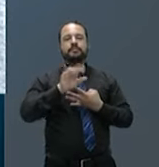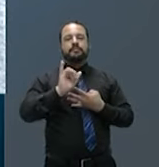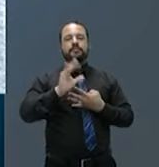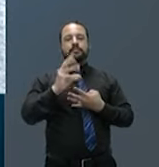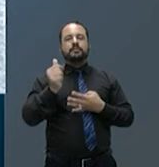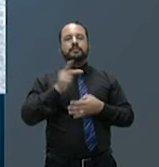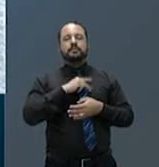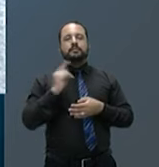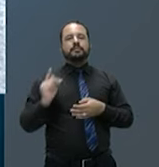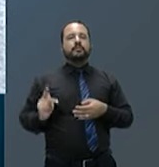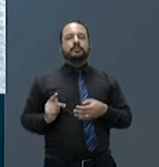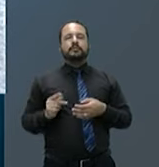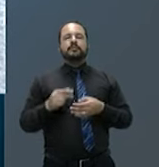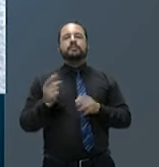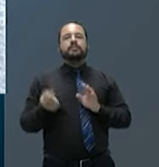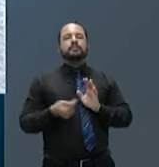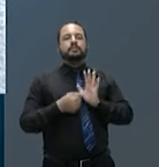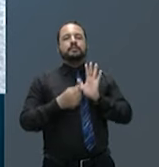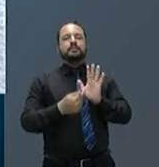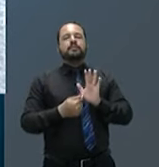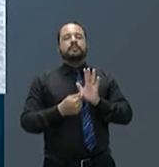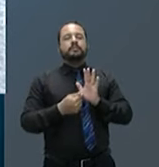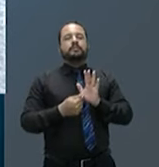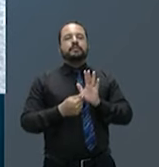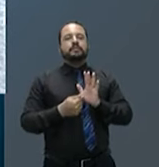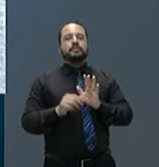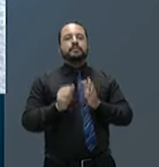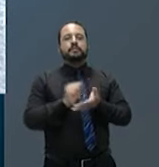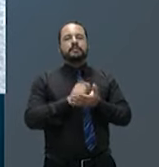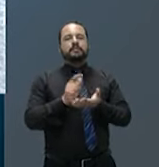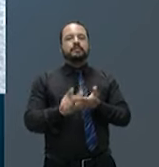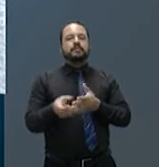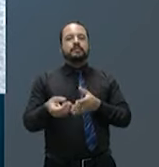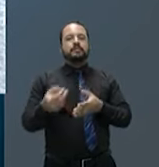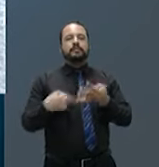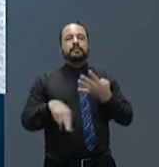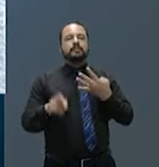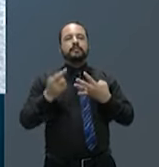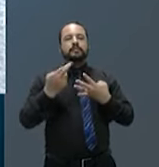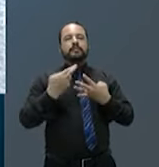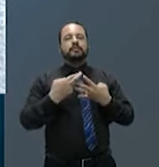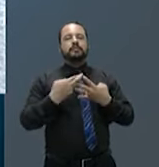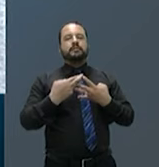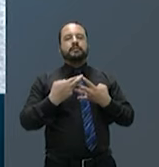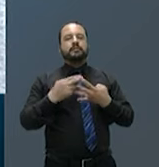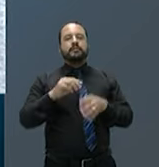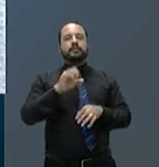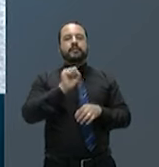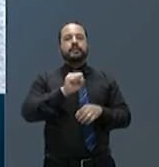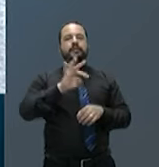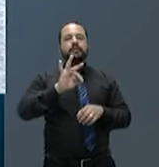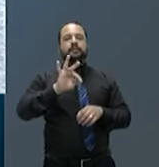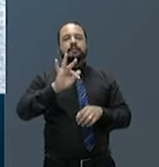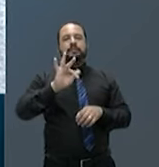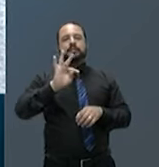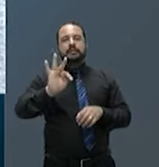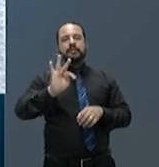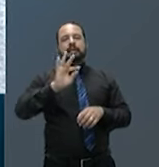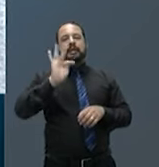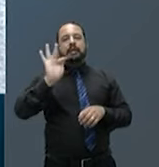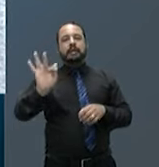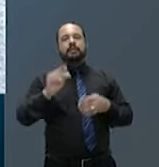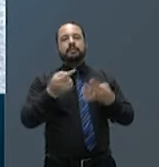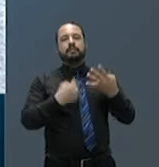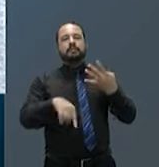vice-presidência mediante a remessa do correspondente agravo em recurso extraordinário ao STF, tal como estabelece o artigo